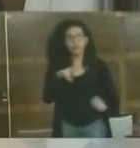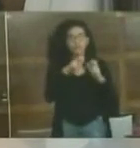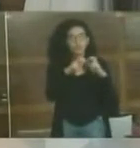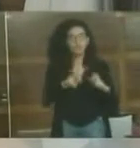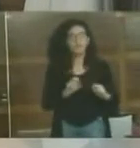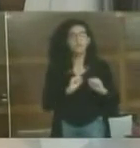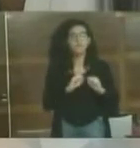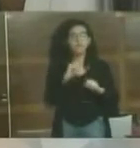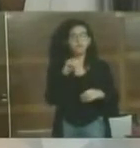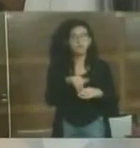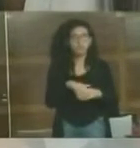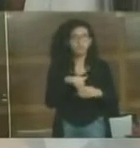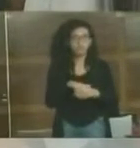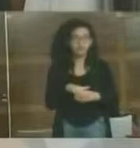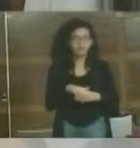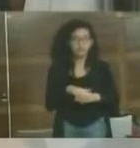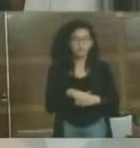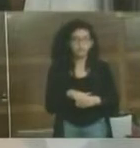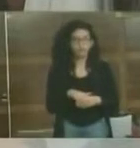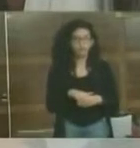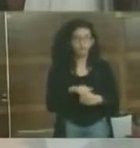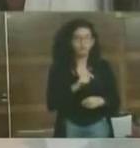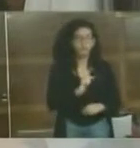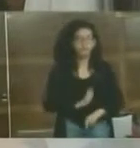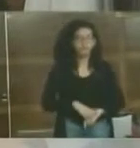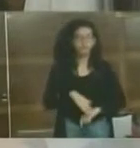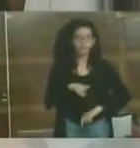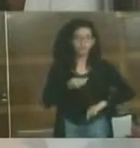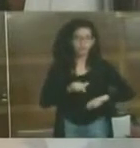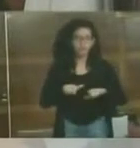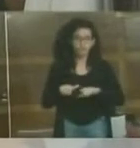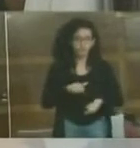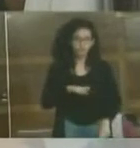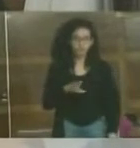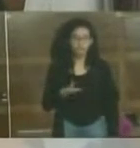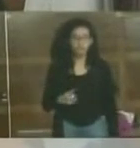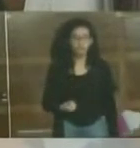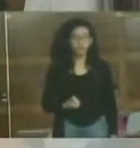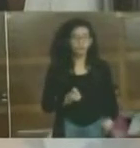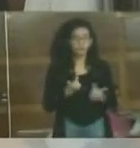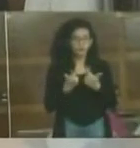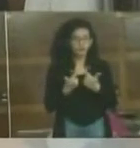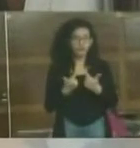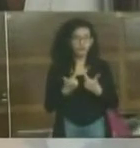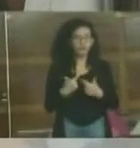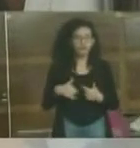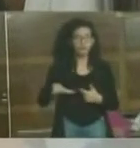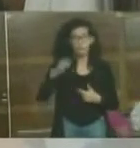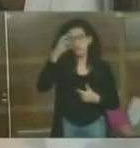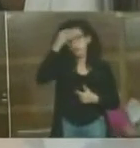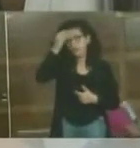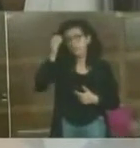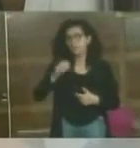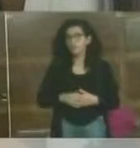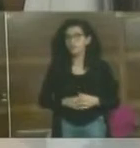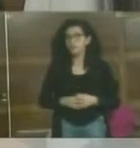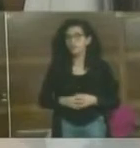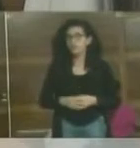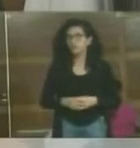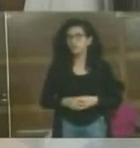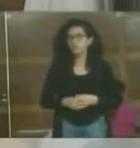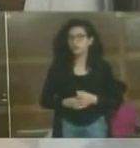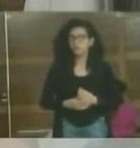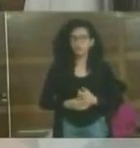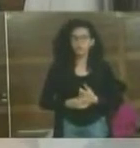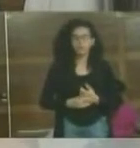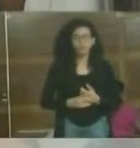possa botar em votação e trazer mais recursos financeiros para o nosso, turismo, e com